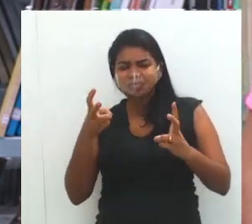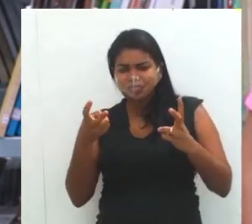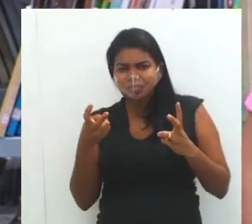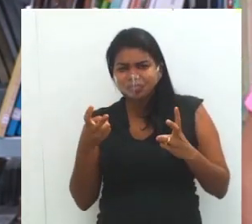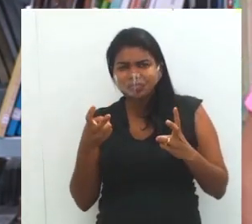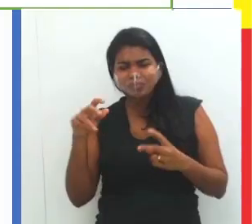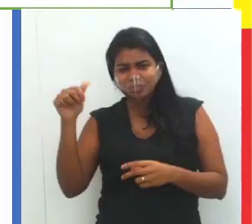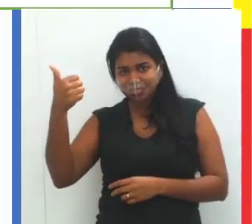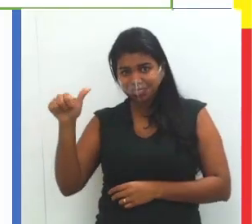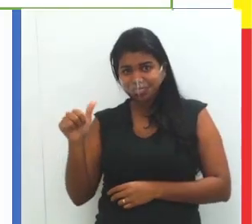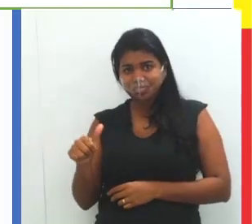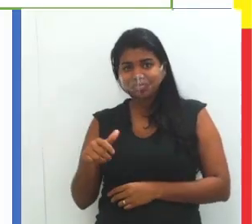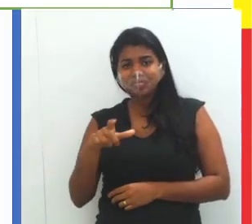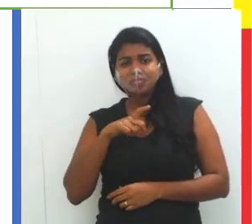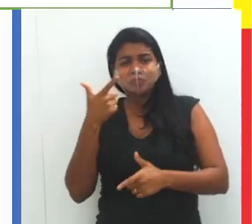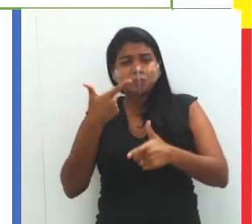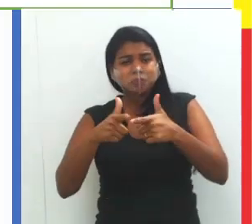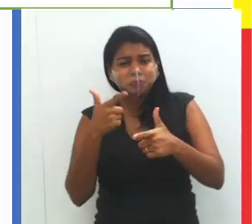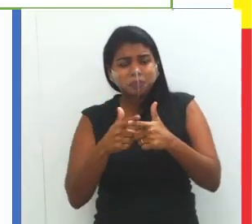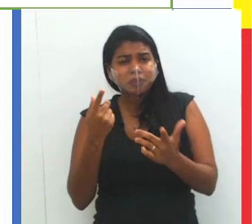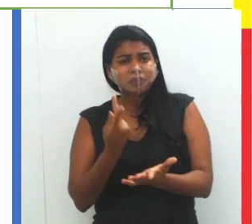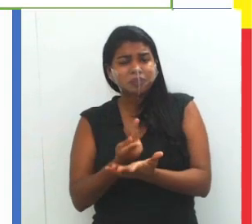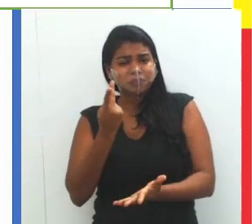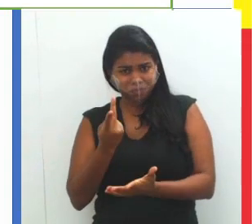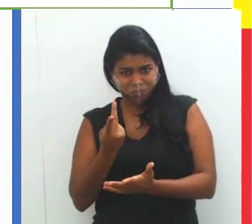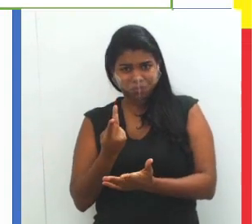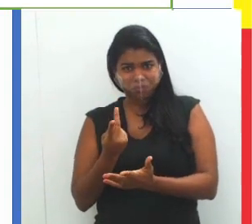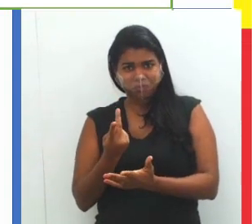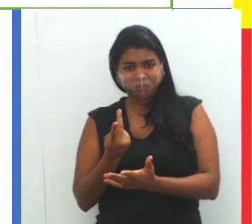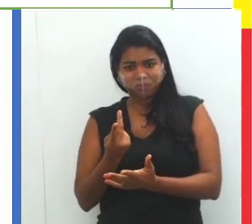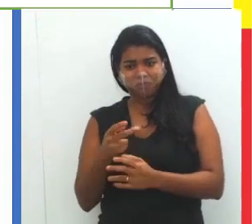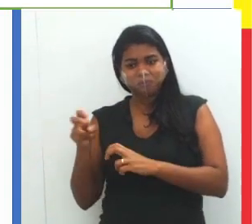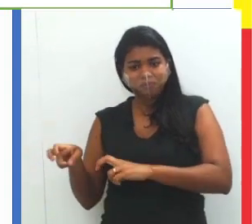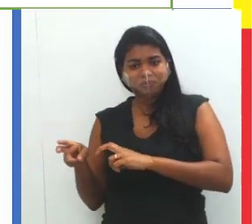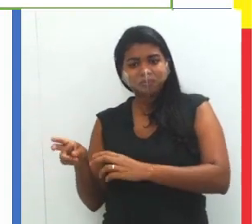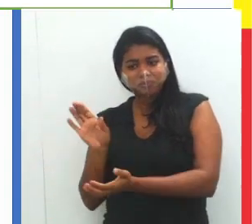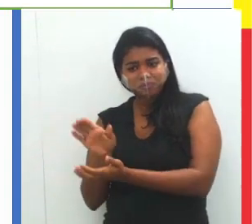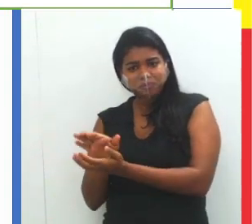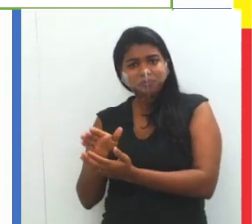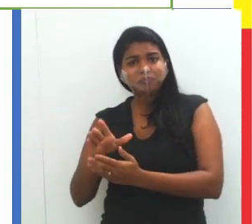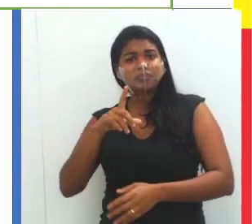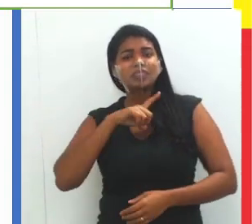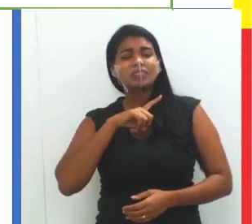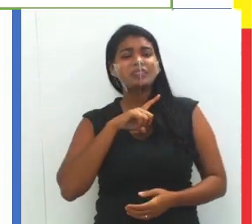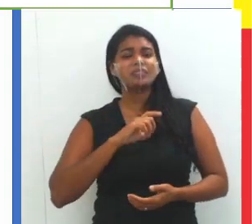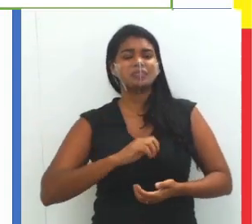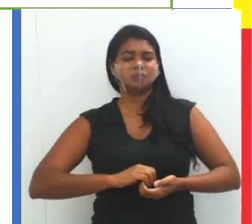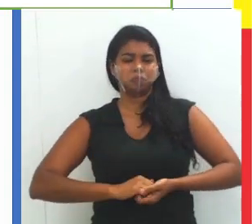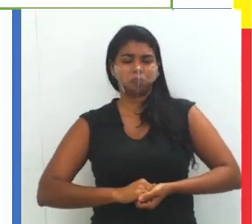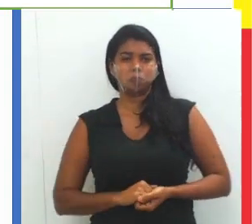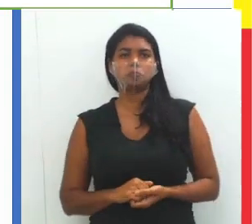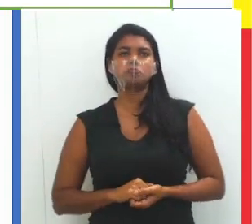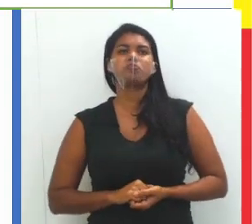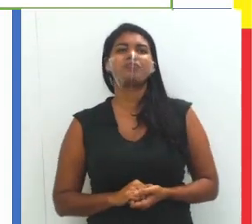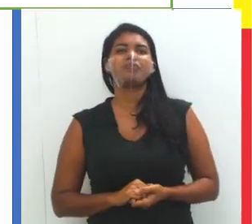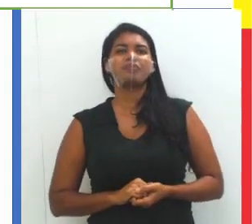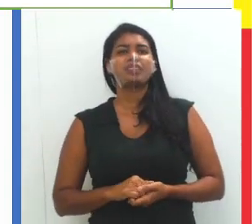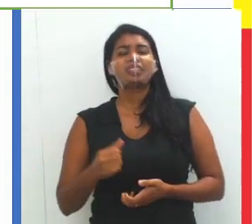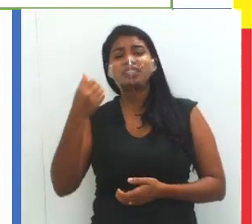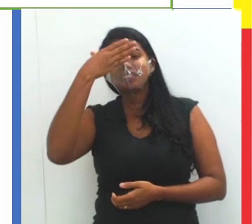música, mais uma vez, você vai encontrar os problemas do sertão, os problemas do Nordeste. os problemas de um